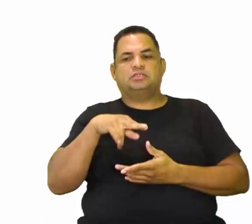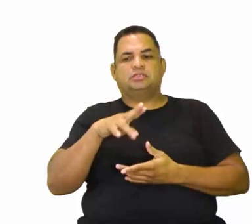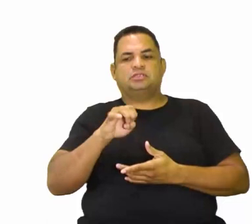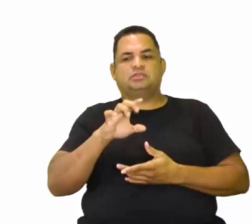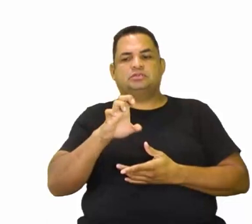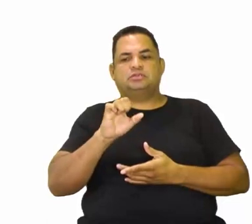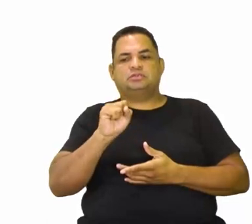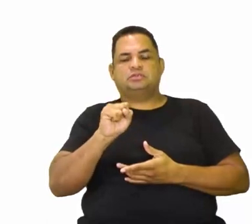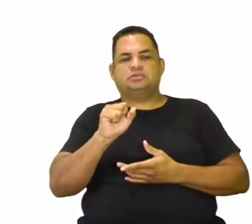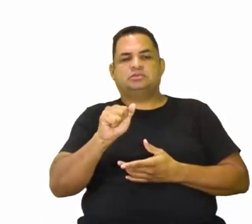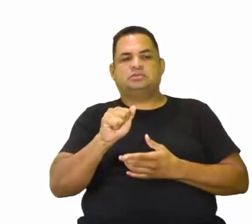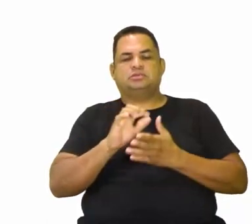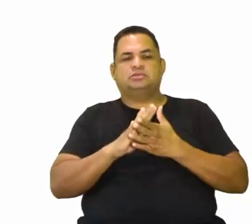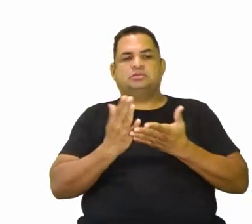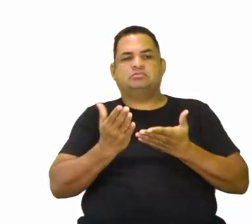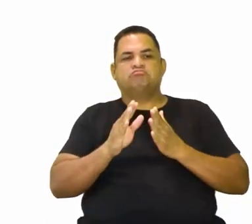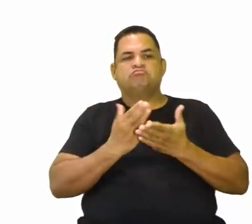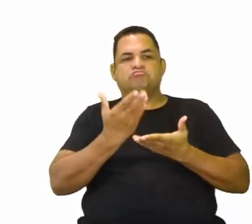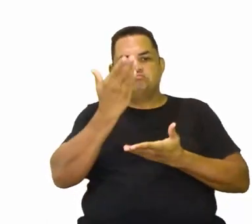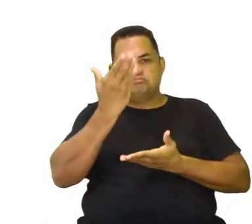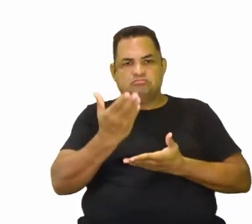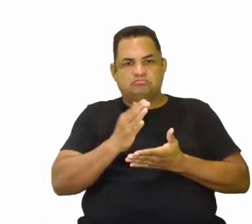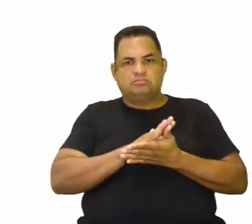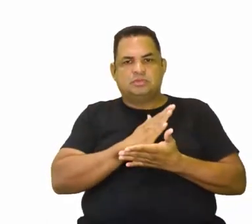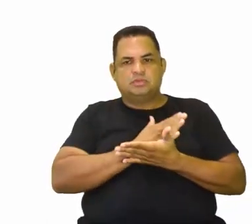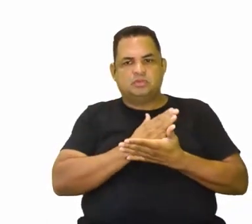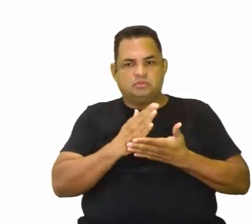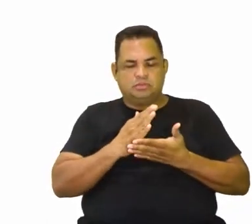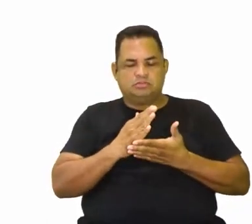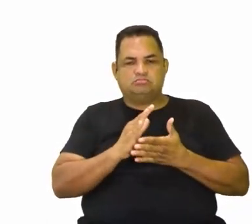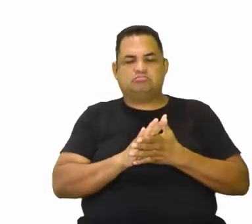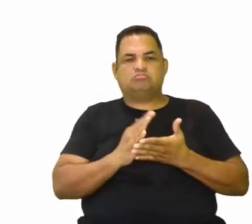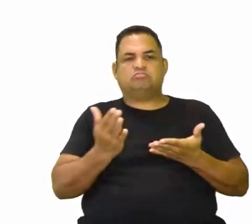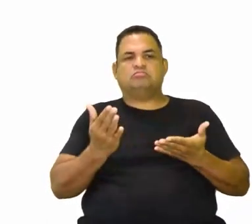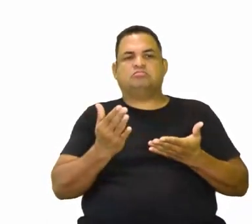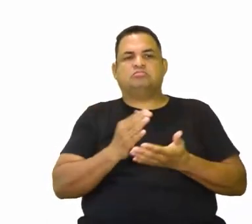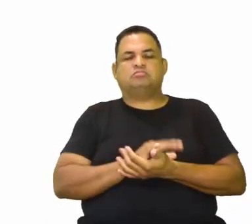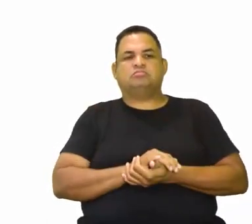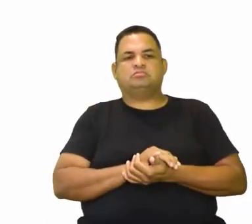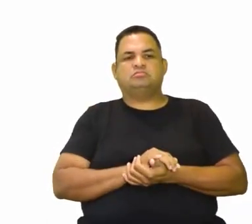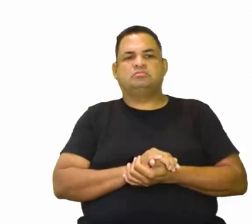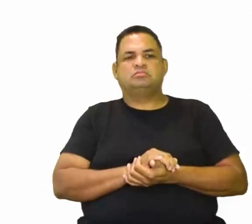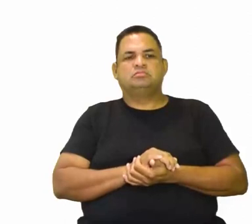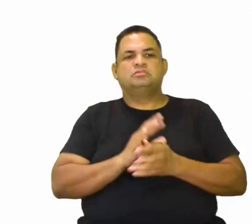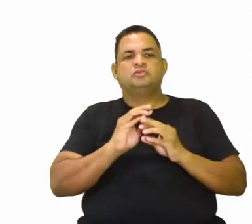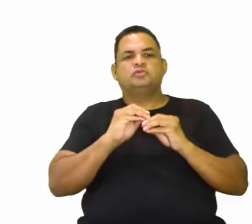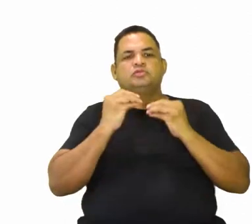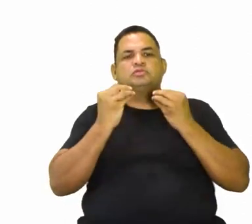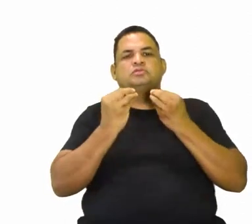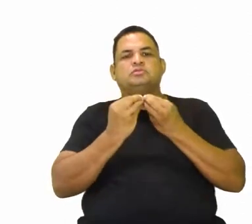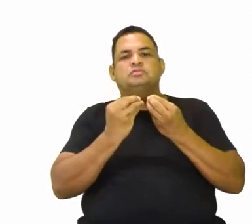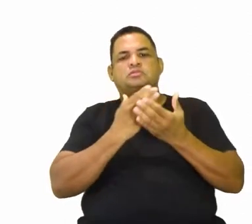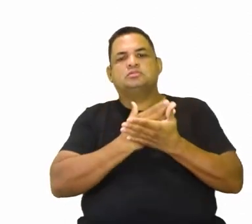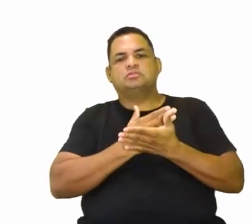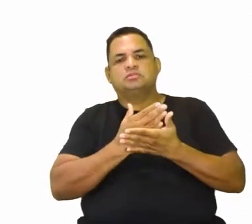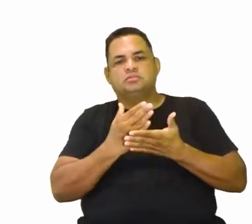eu estou definindo a substância que vai estar lá no início do meu processo. Reagentes são quem? São as